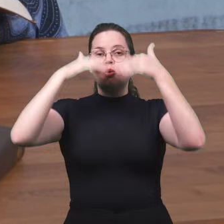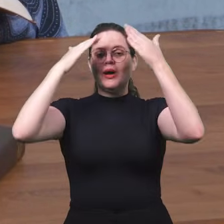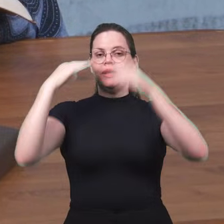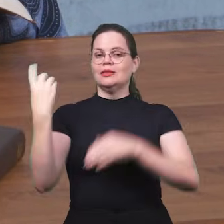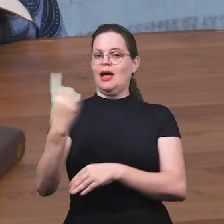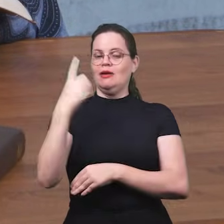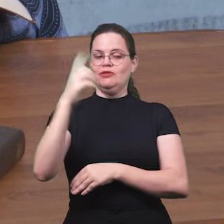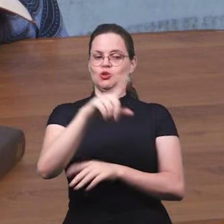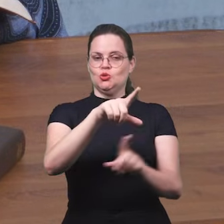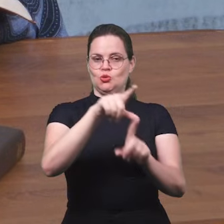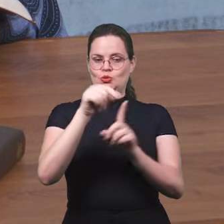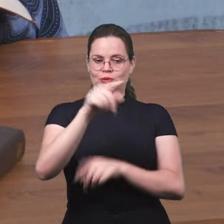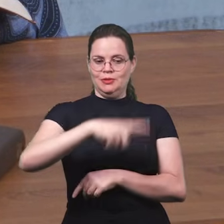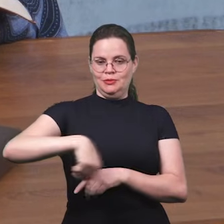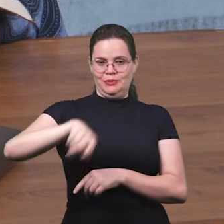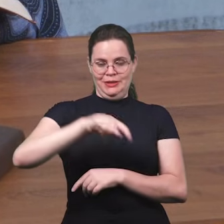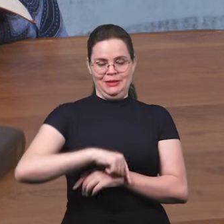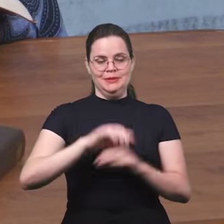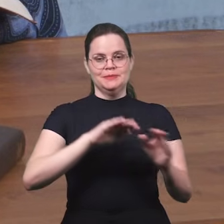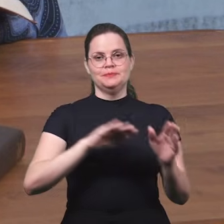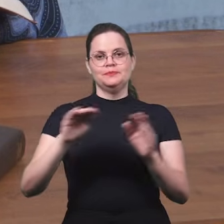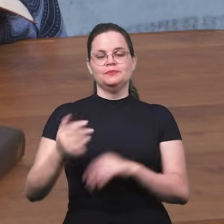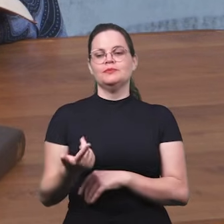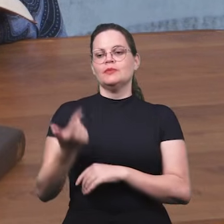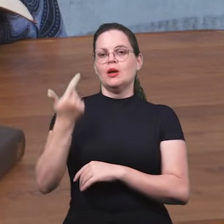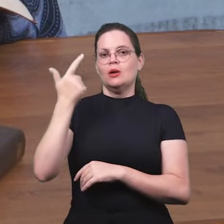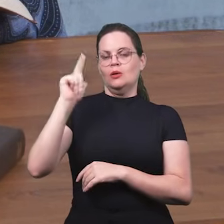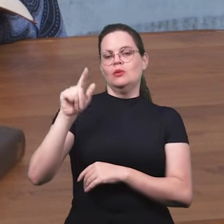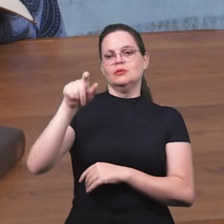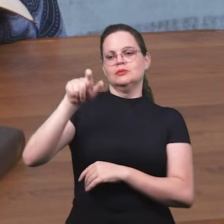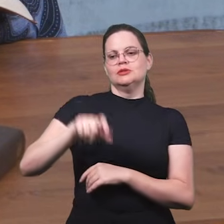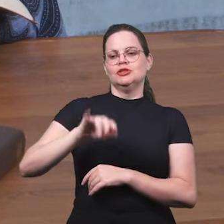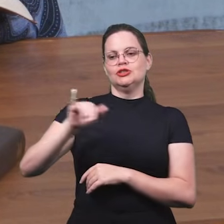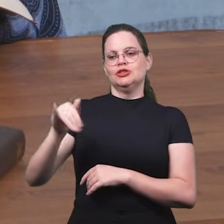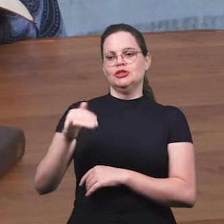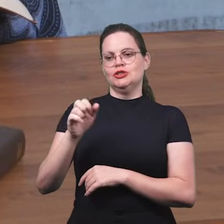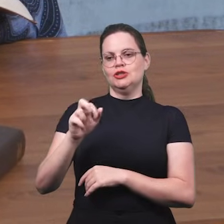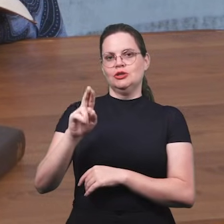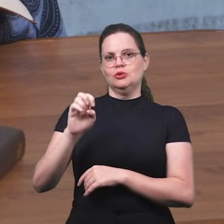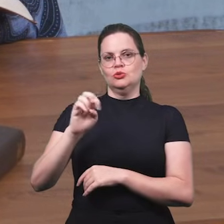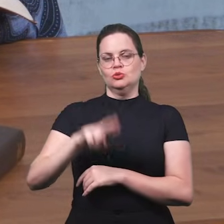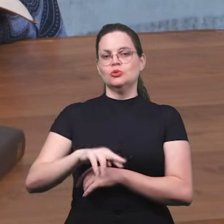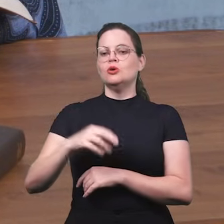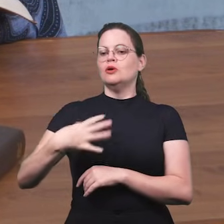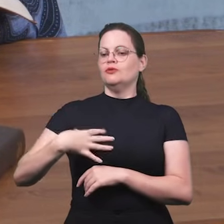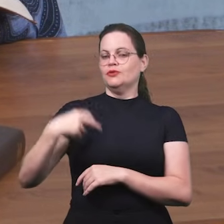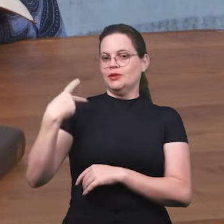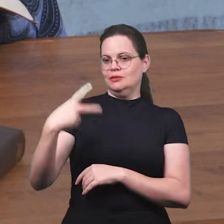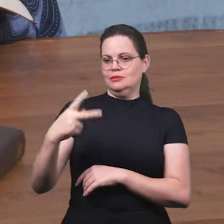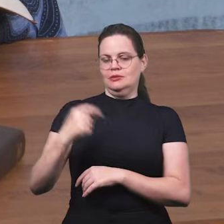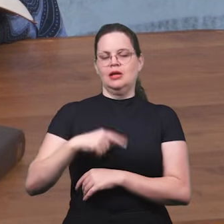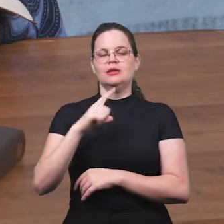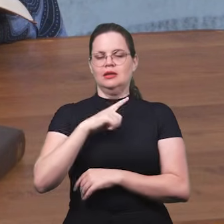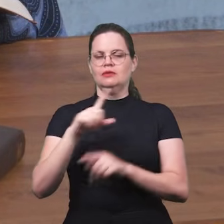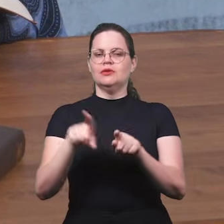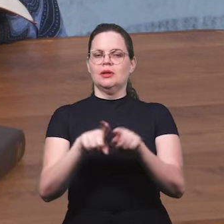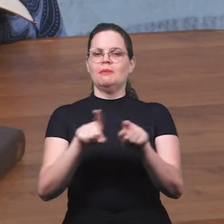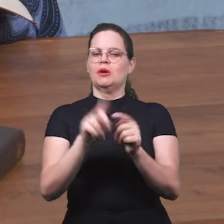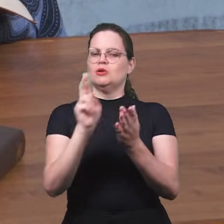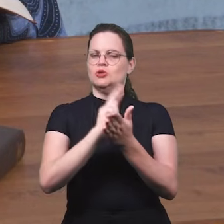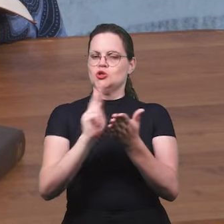Gedutum, foram os filhos de Gedutum, Gedalias, Izeri, Jeaías,